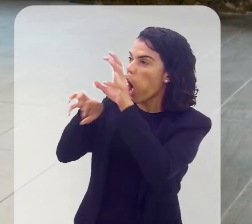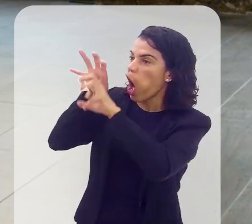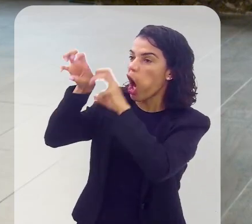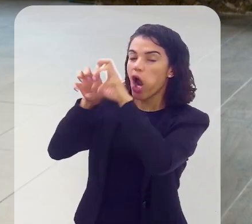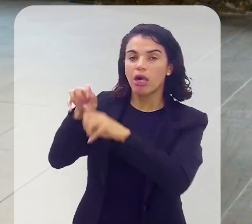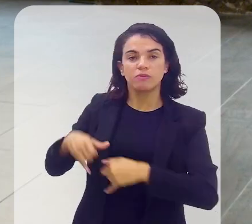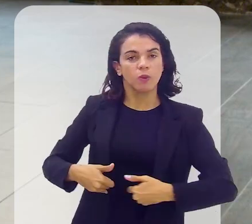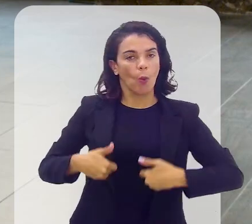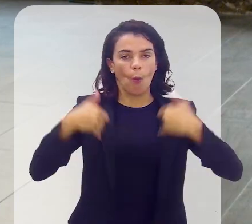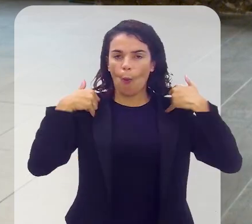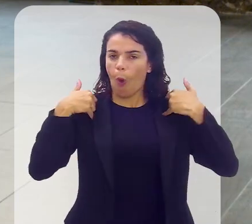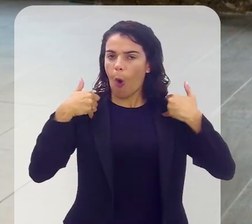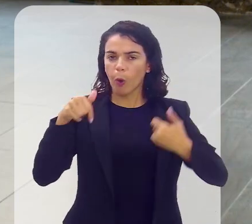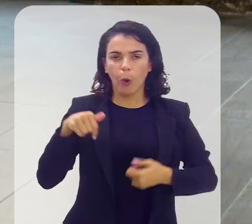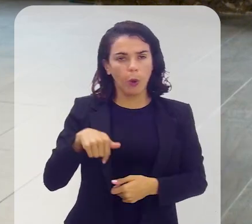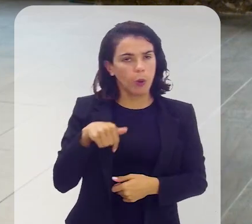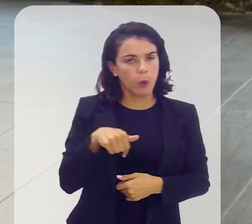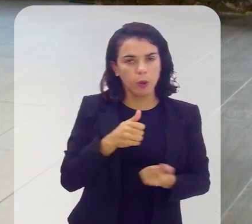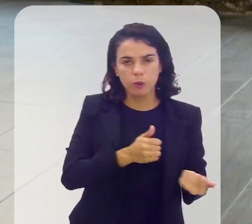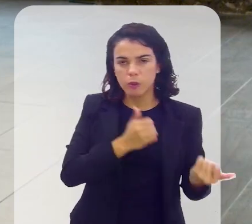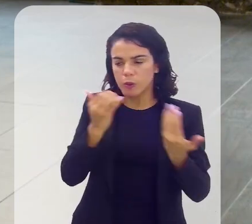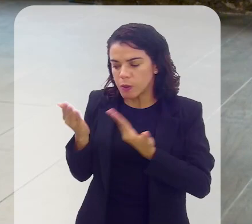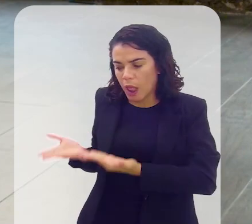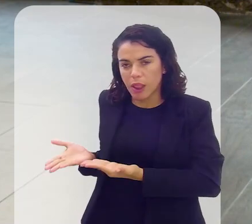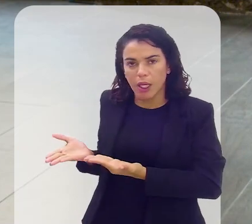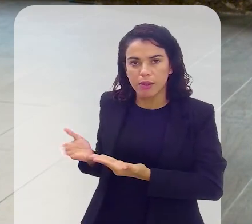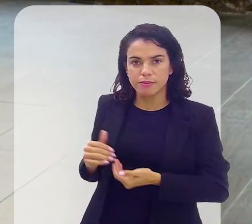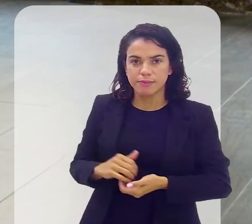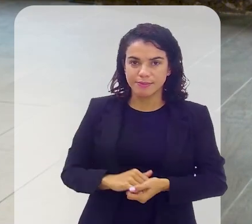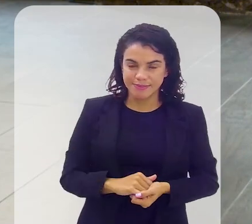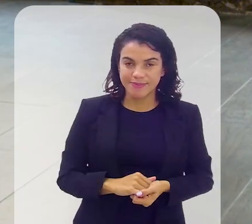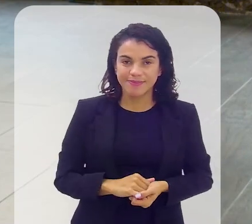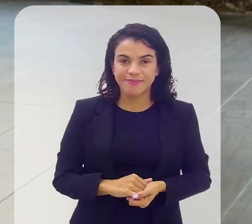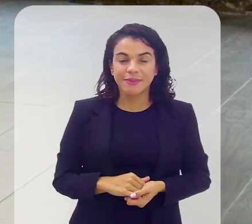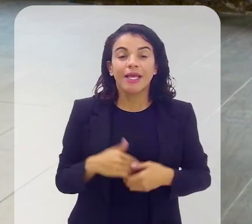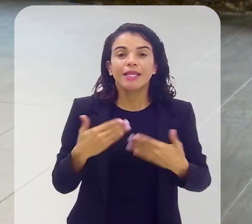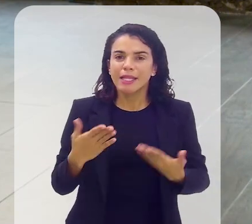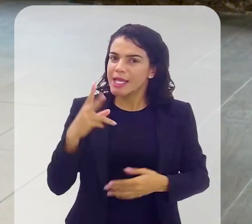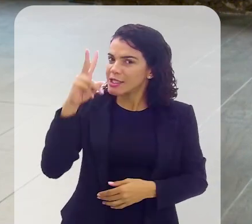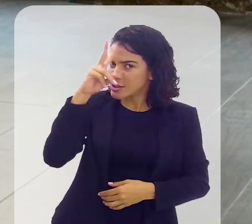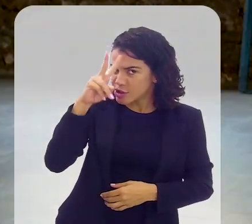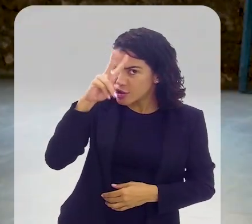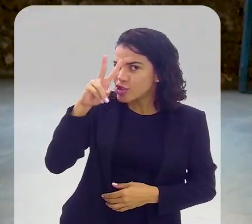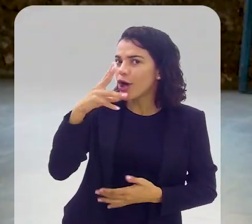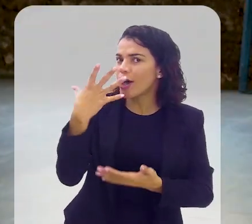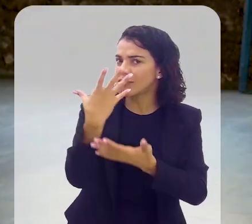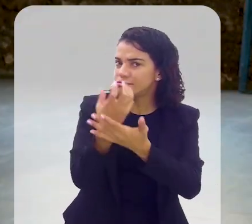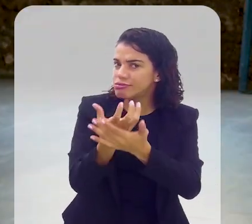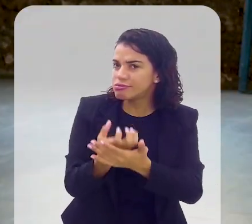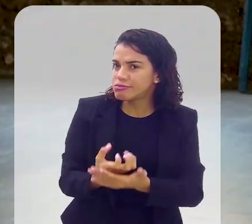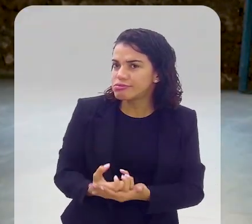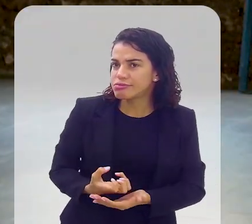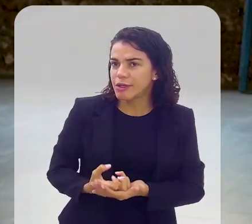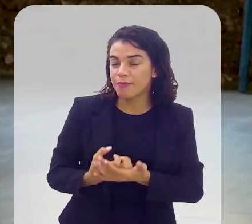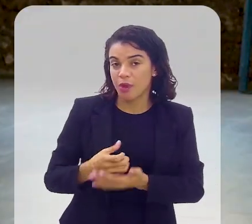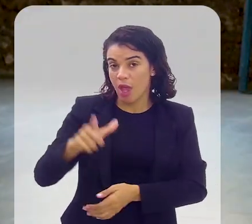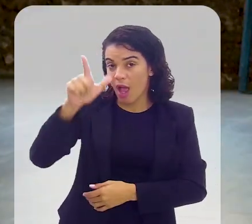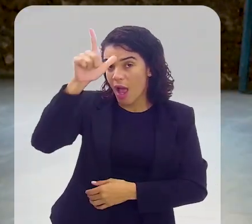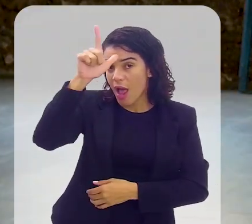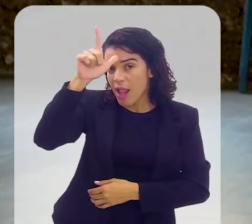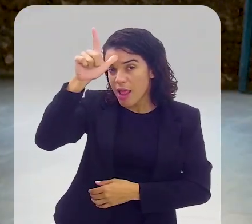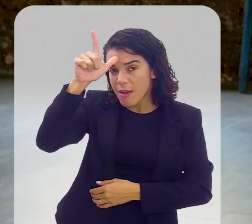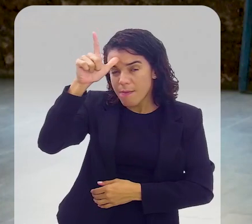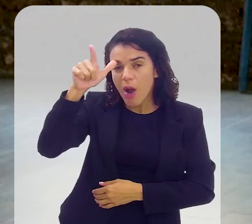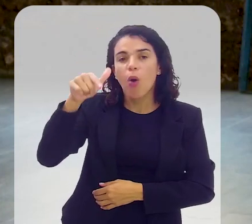Tupinambá, seria a maior honra que aquela tribo perdedora poderia ter, como para ele também. Nós temos na história Hans